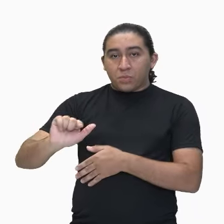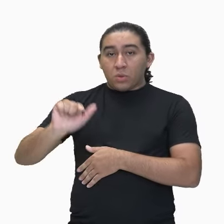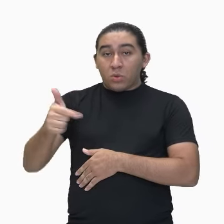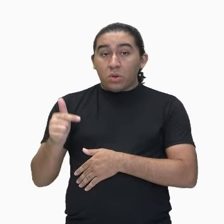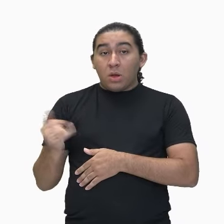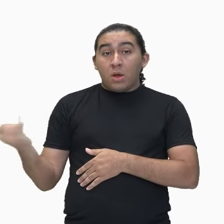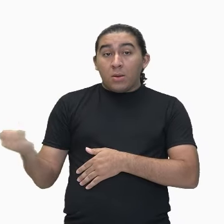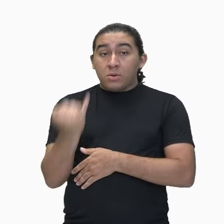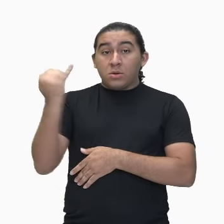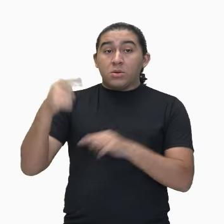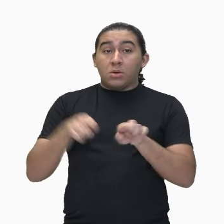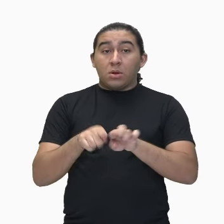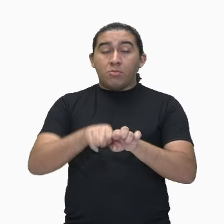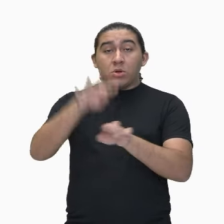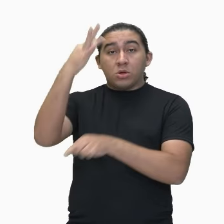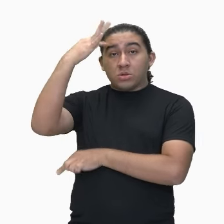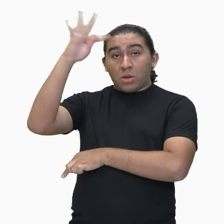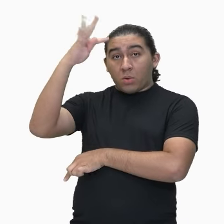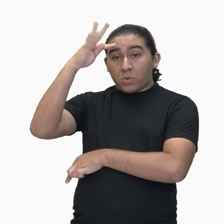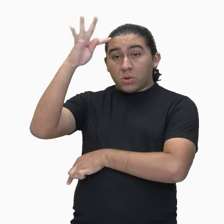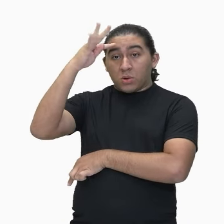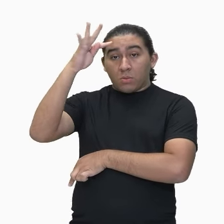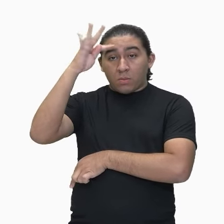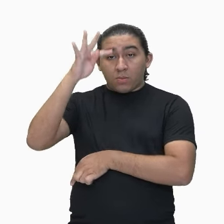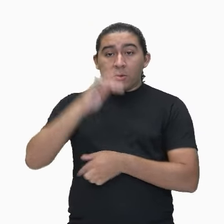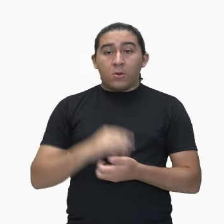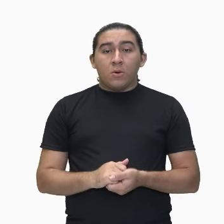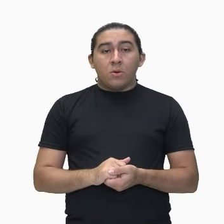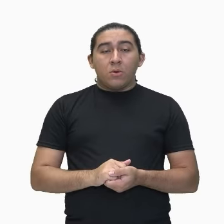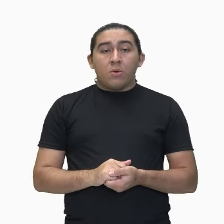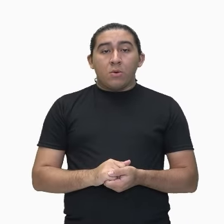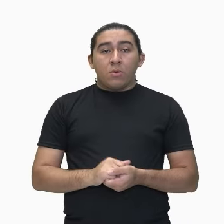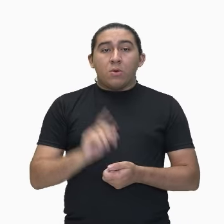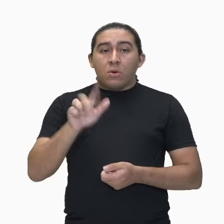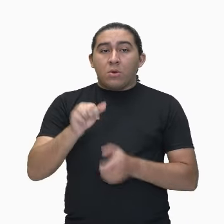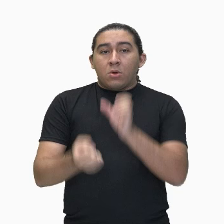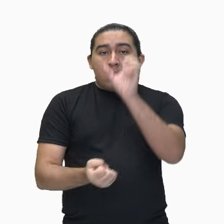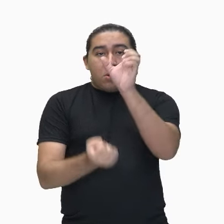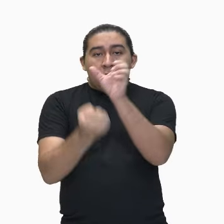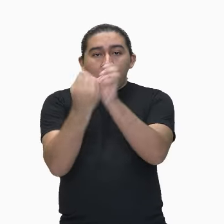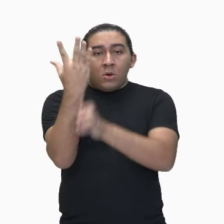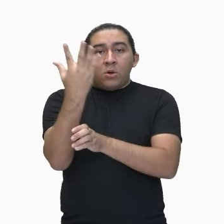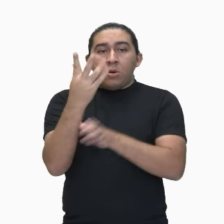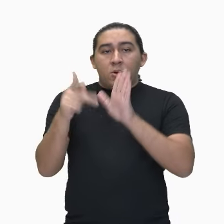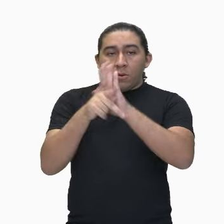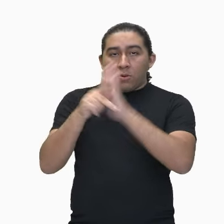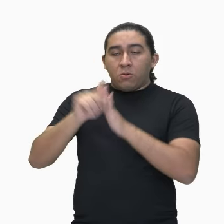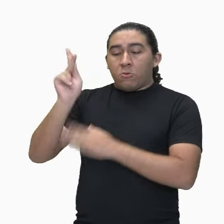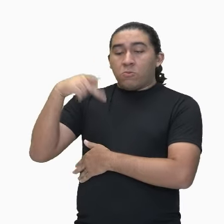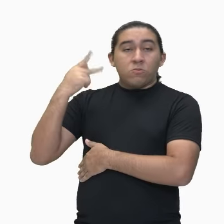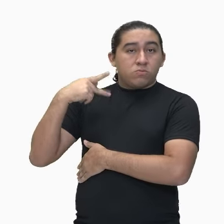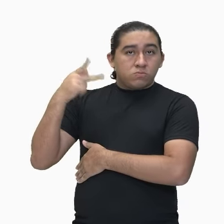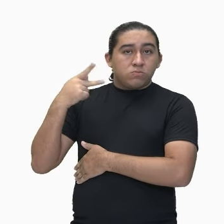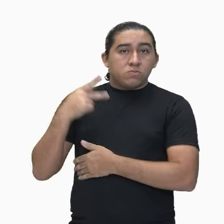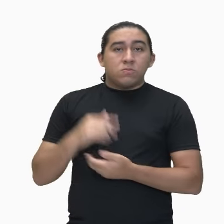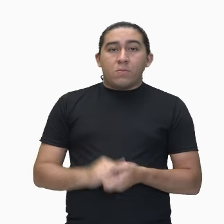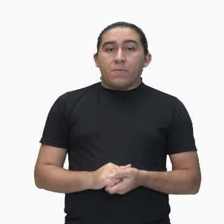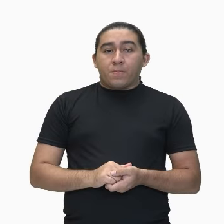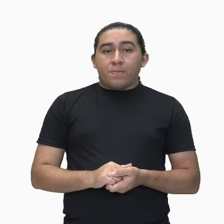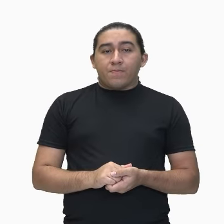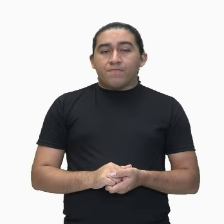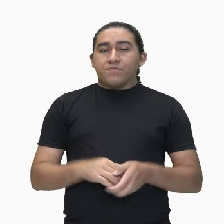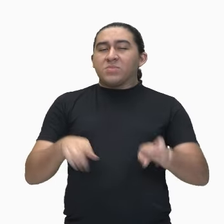importante, outra hipótese muito importante aqui, é a invenção da política. Olha só, caiu como